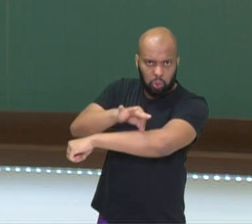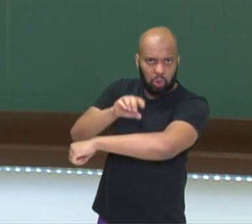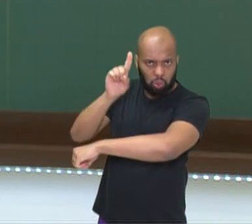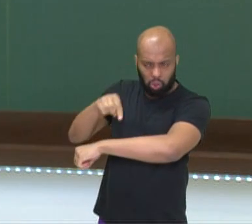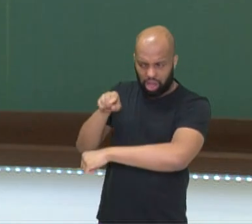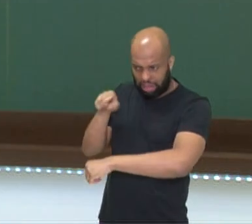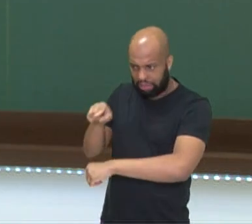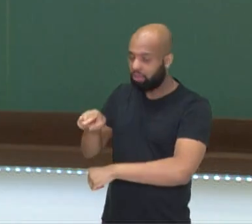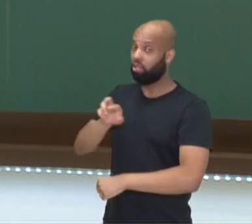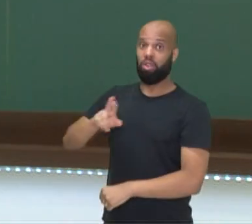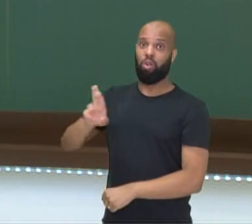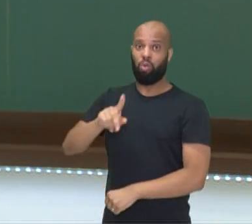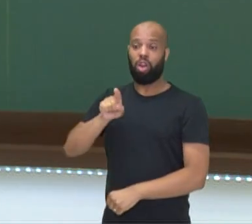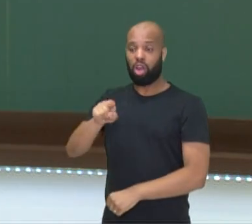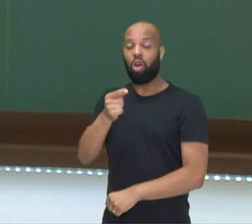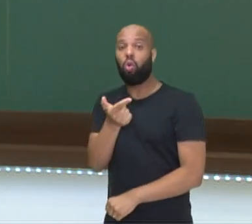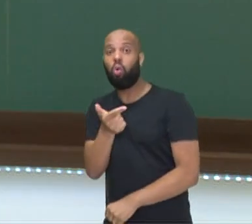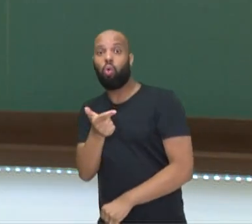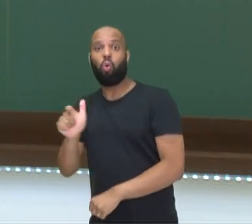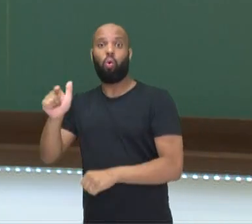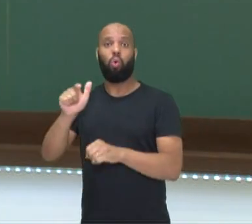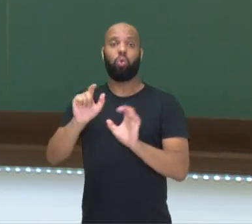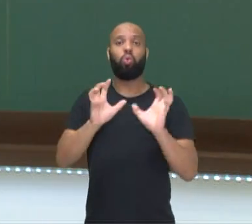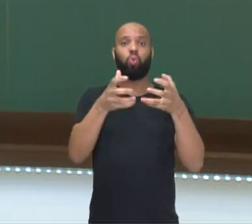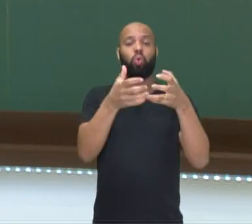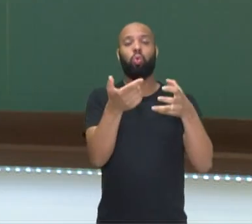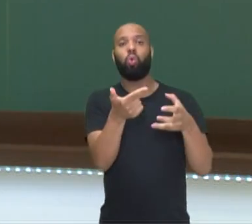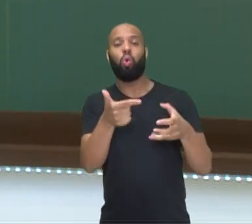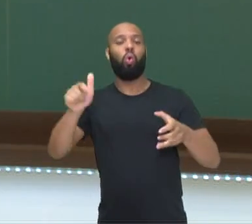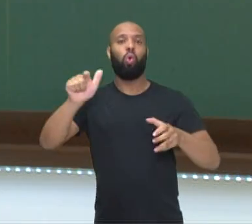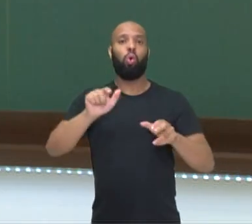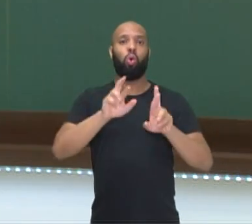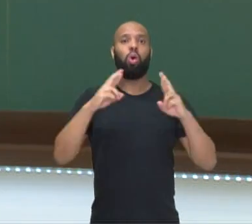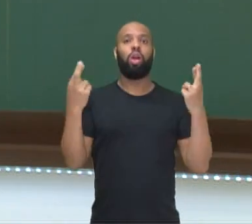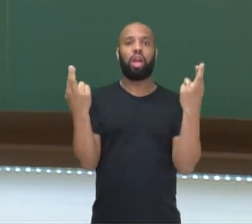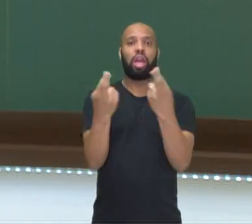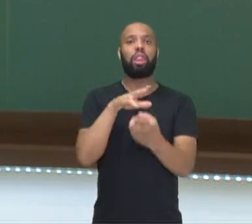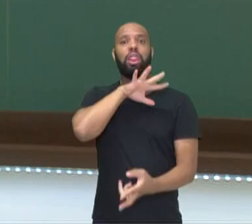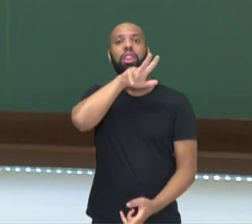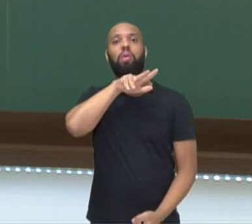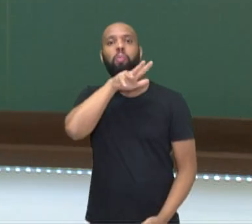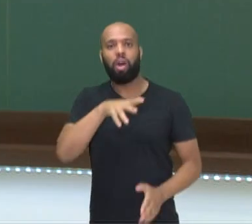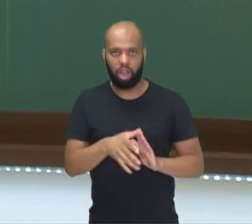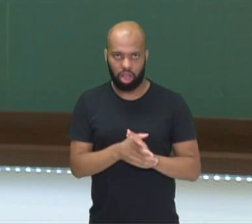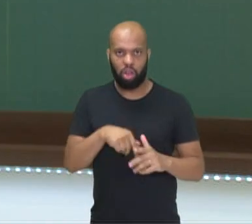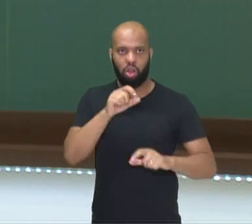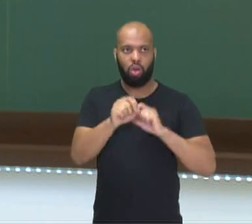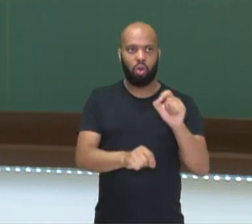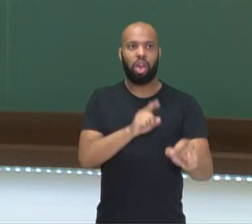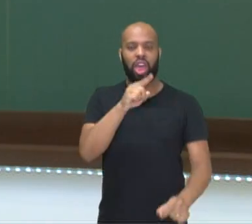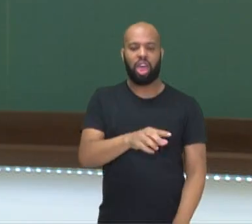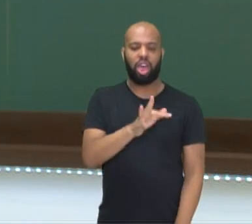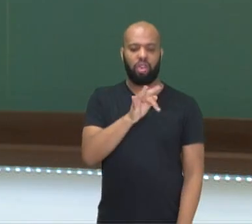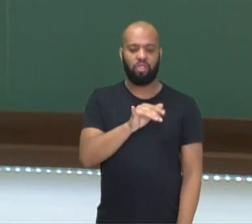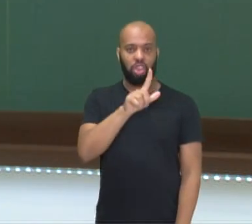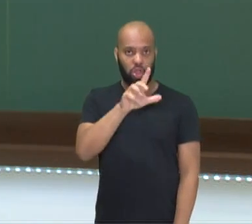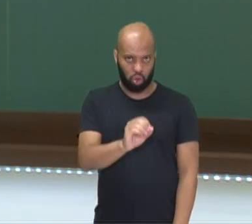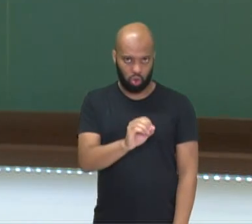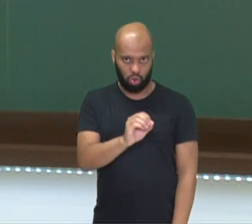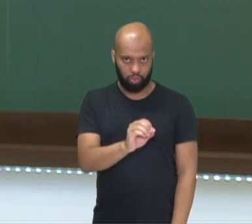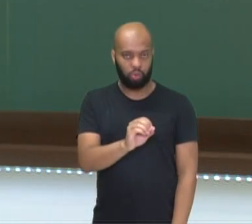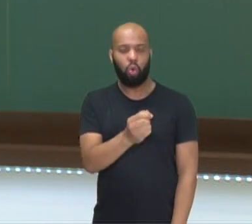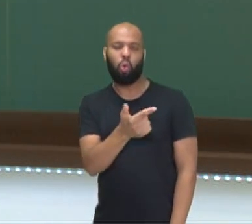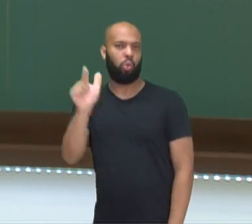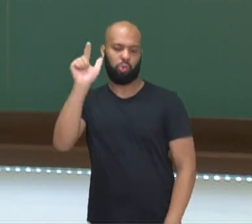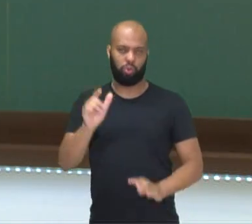protozoário. Ele pertence a um outro grupo, o reino Animalia, no filo Artrópoda. Então, qual que